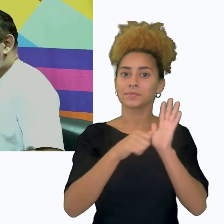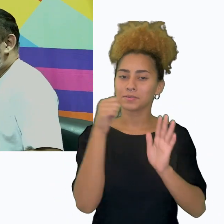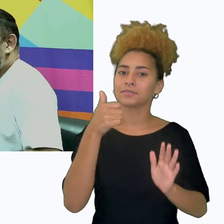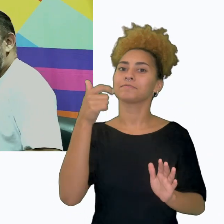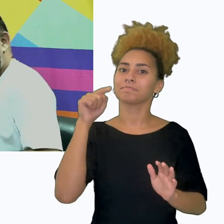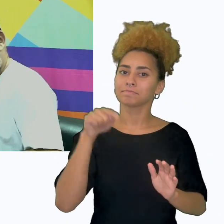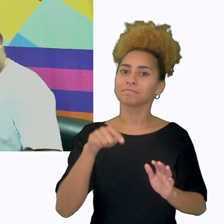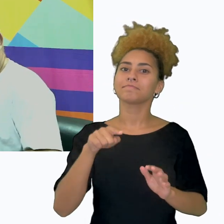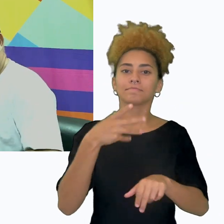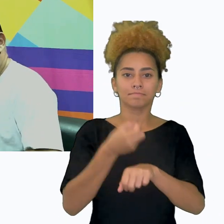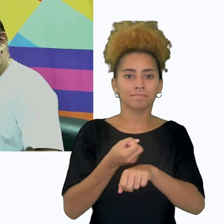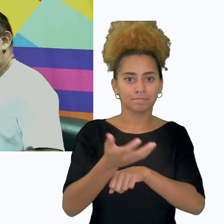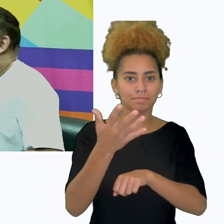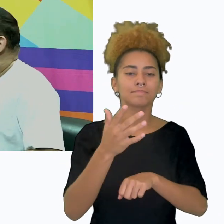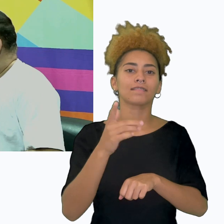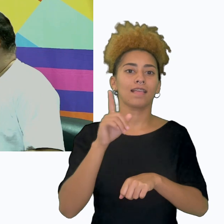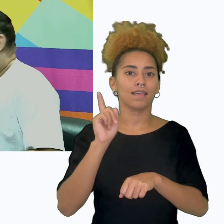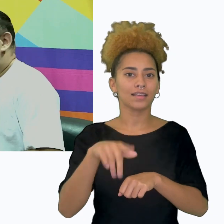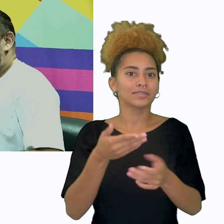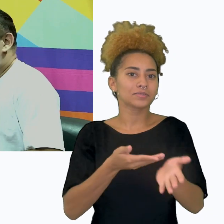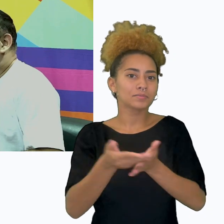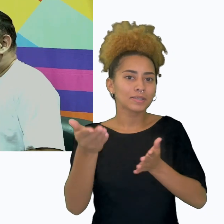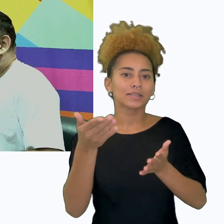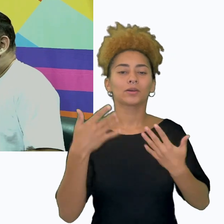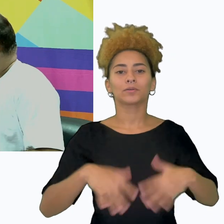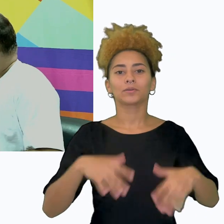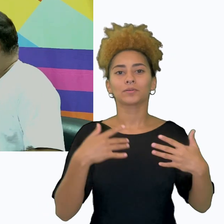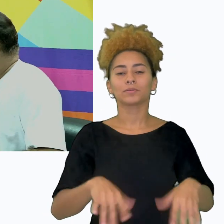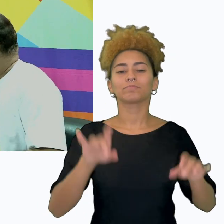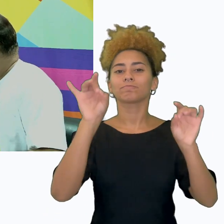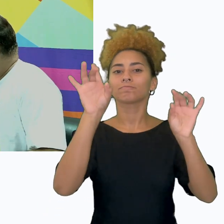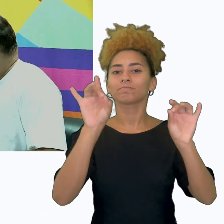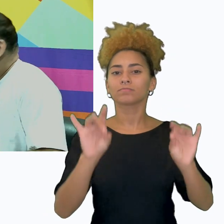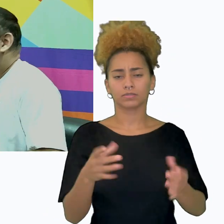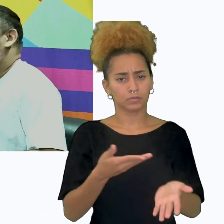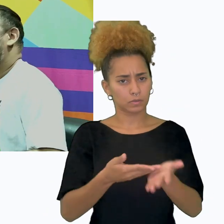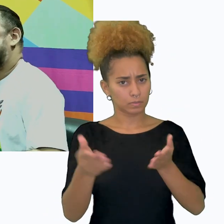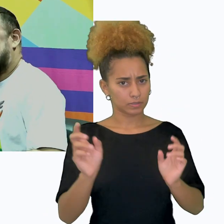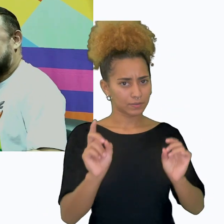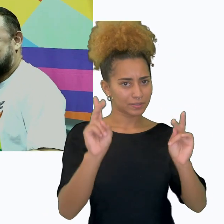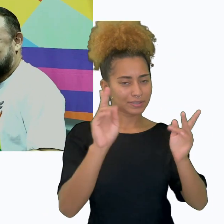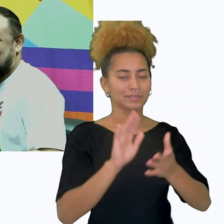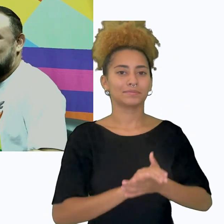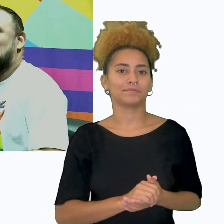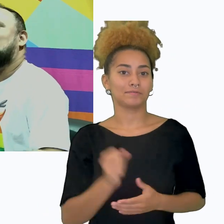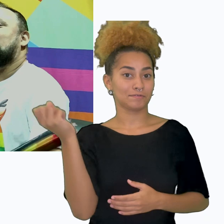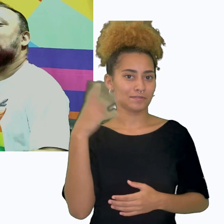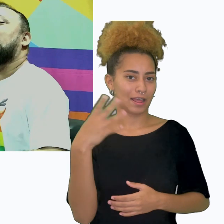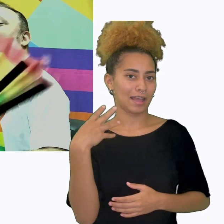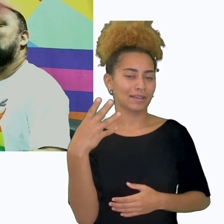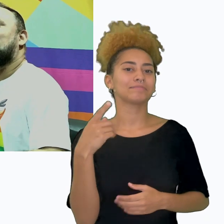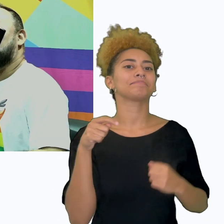nesse primeiro episódio. Olha que bom. Vamos assim começar com chave de ouro. Então deixa eu começar, peraí, 1, 2,